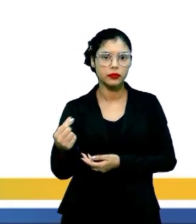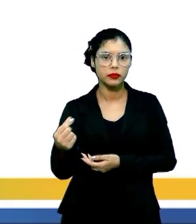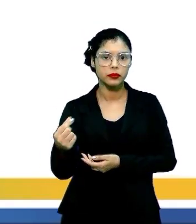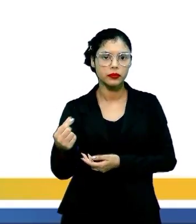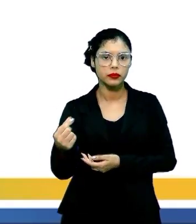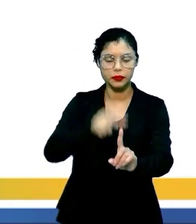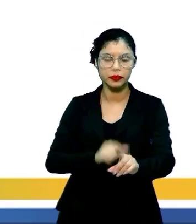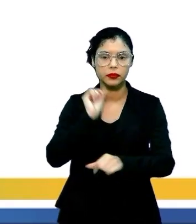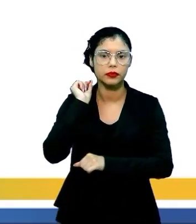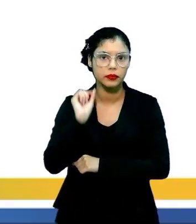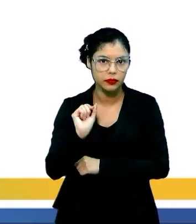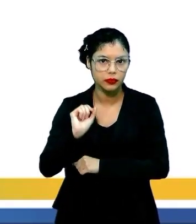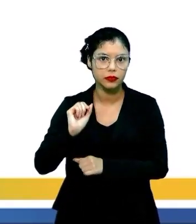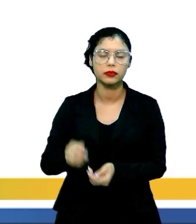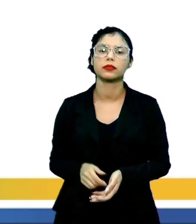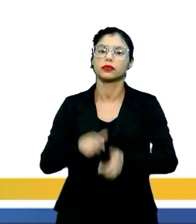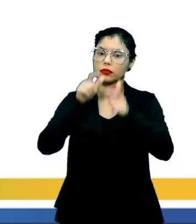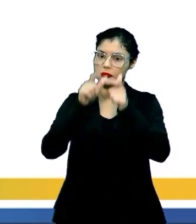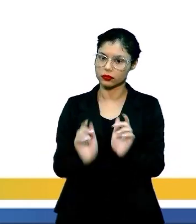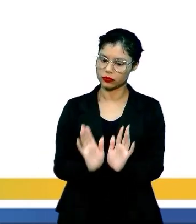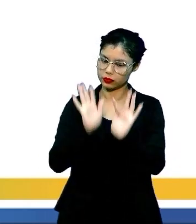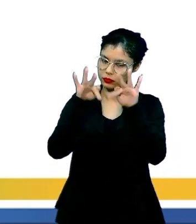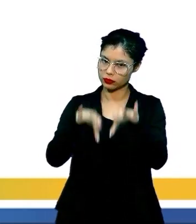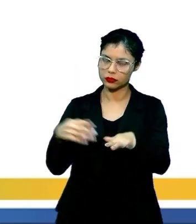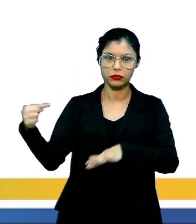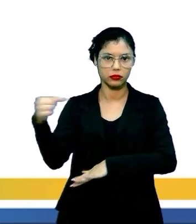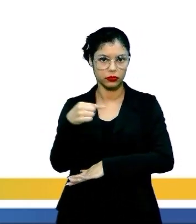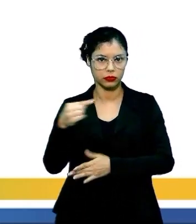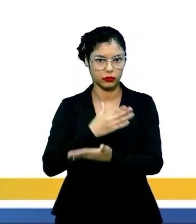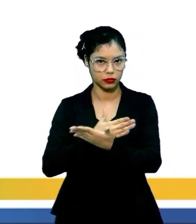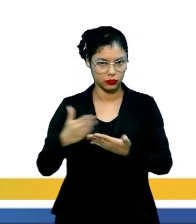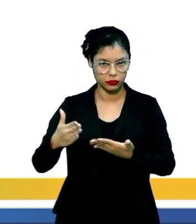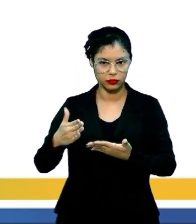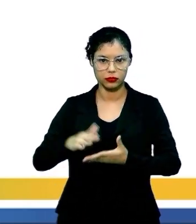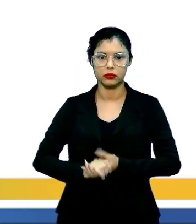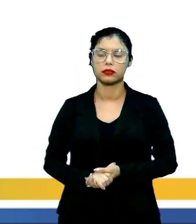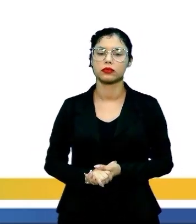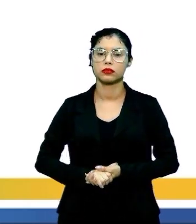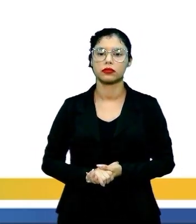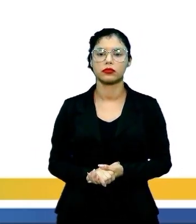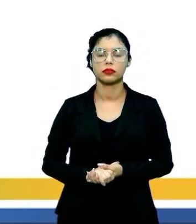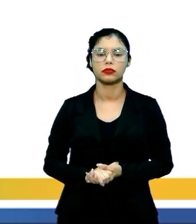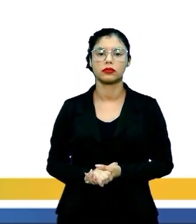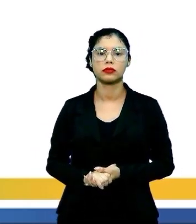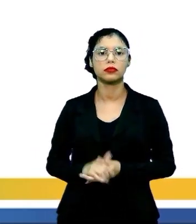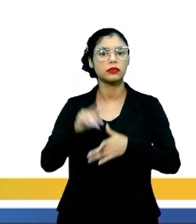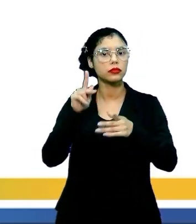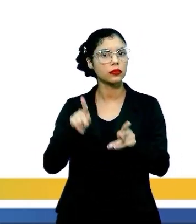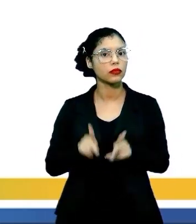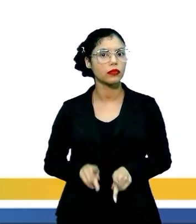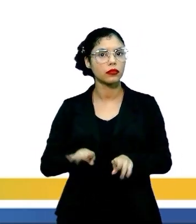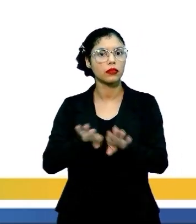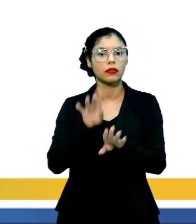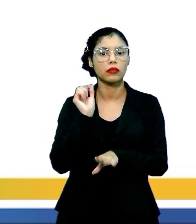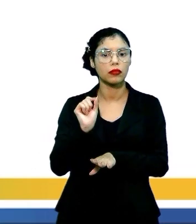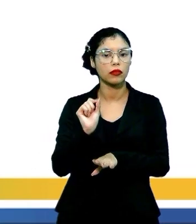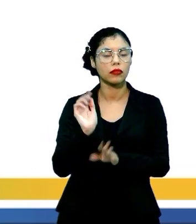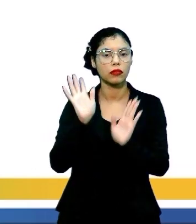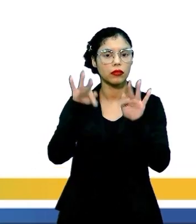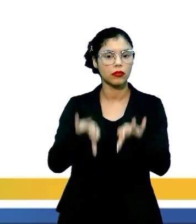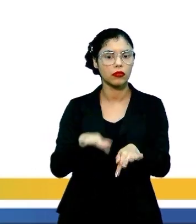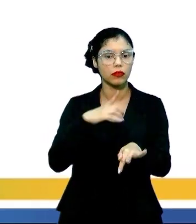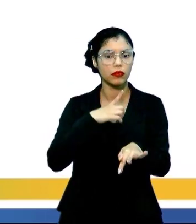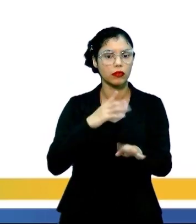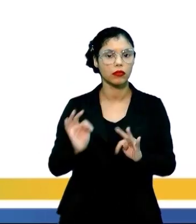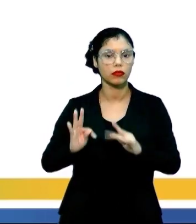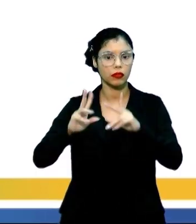referindo novamente àquela posição final menos posição inicial. A posição final, temos